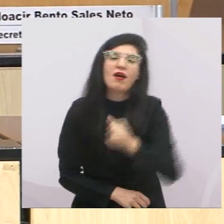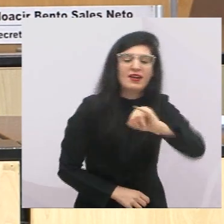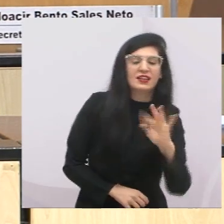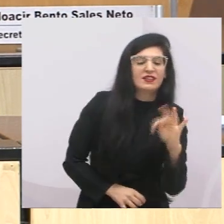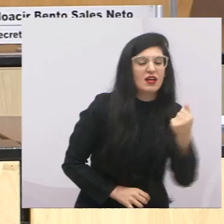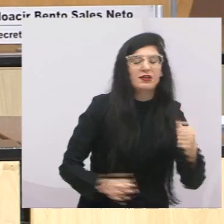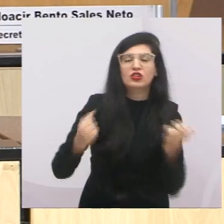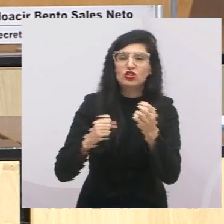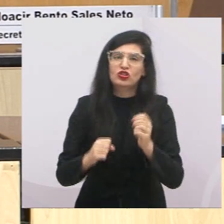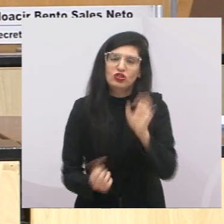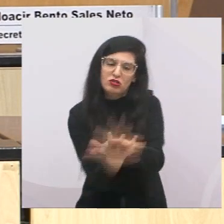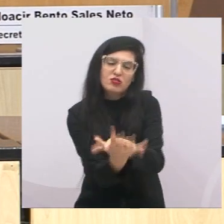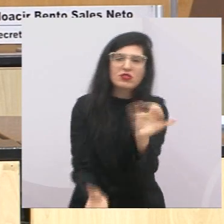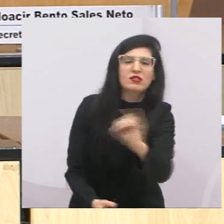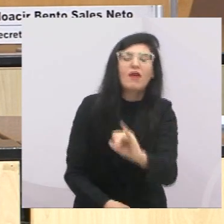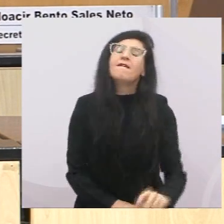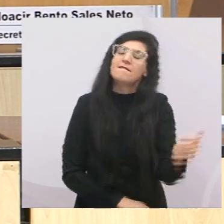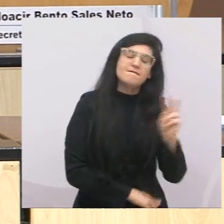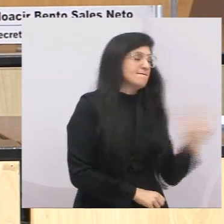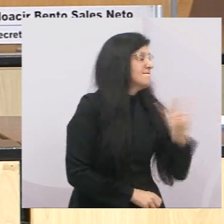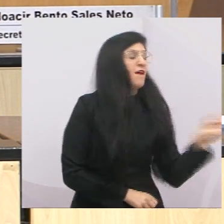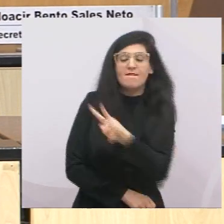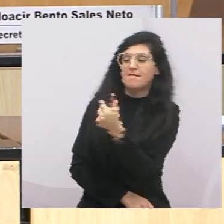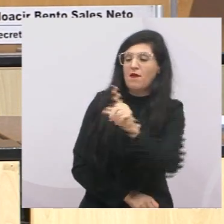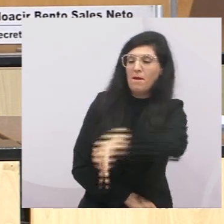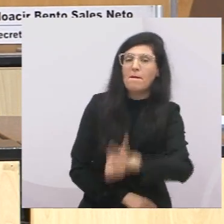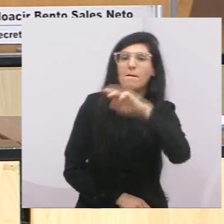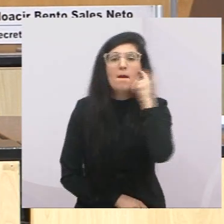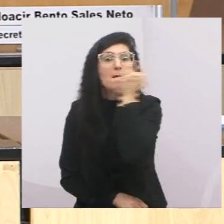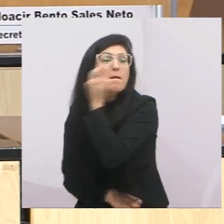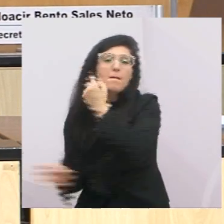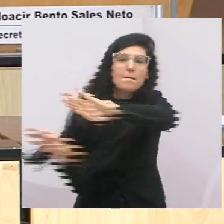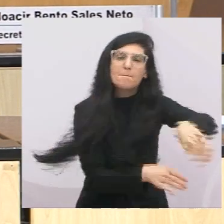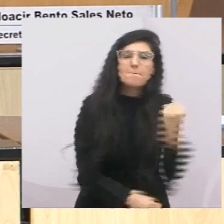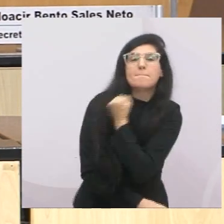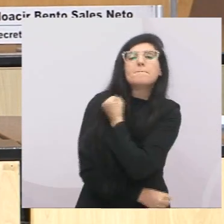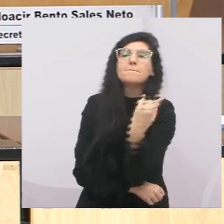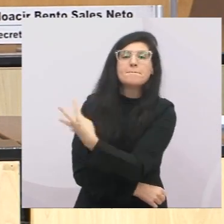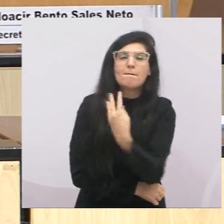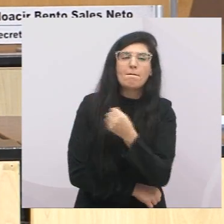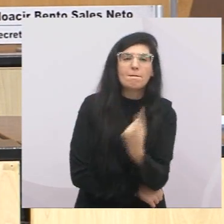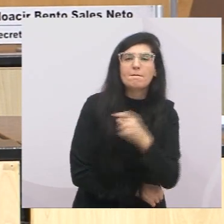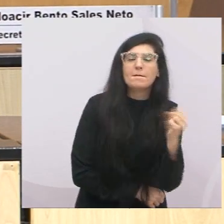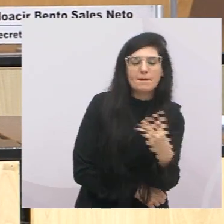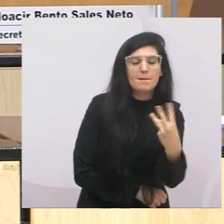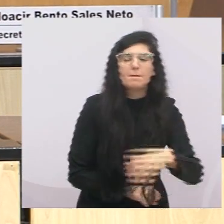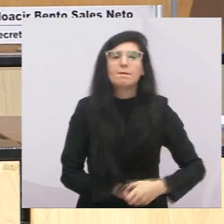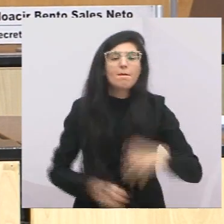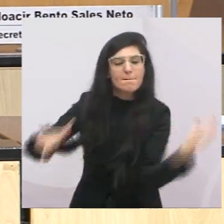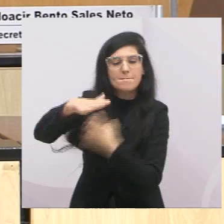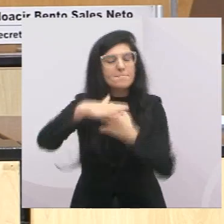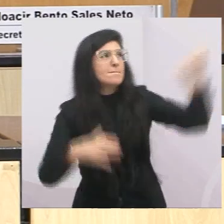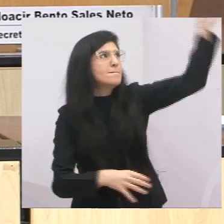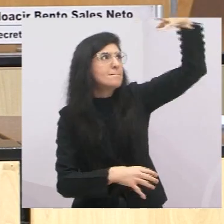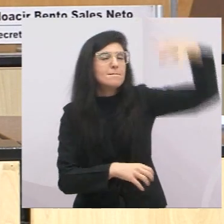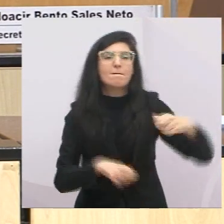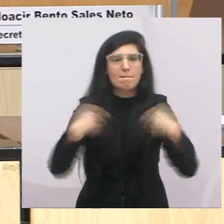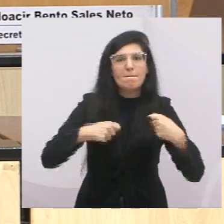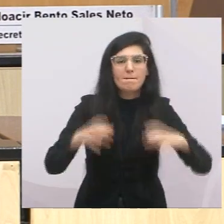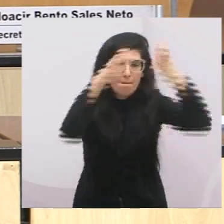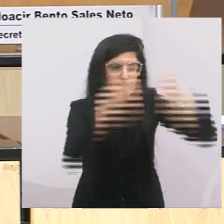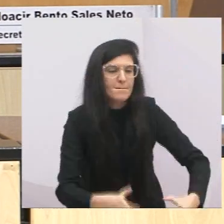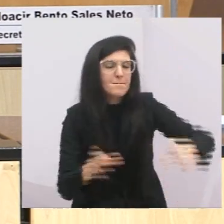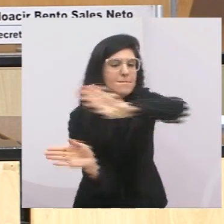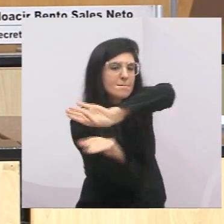Jacareí. Autoria, vereador Valmir Parque, do Meia Lua. Requerimento número 413. A EDP solicitando a retirada de postes